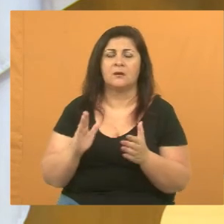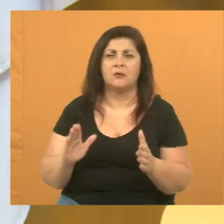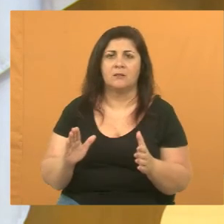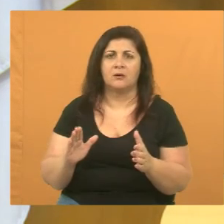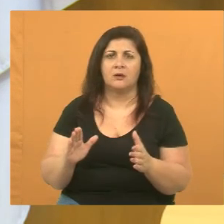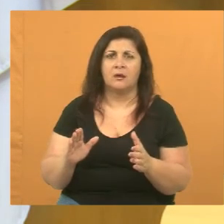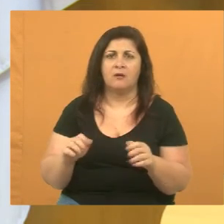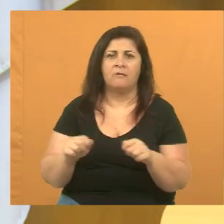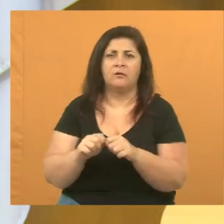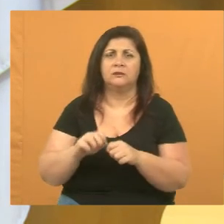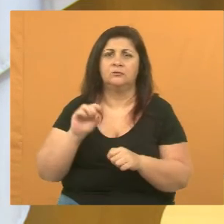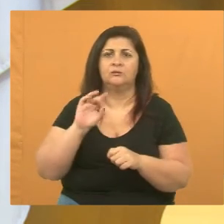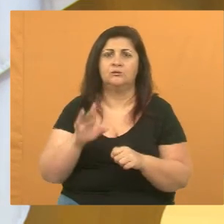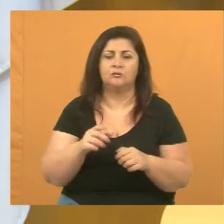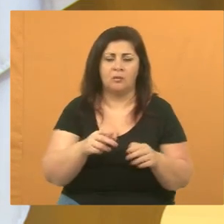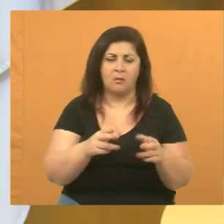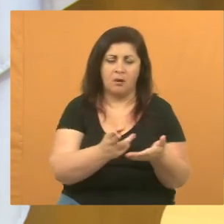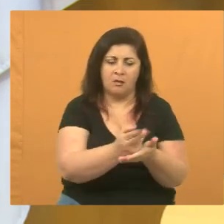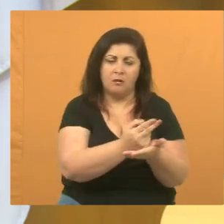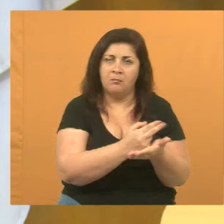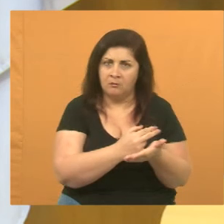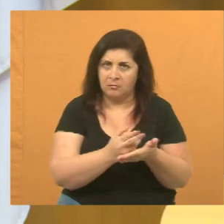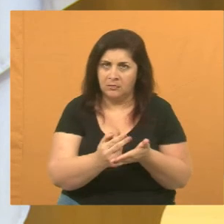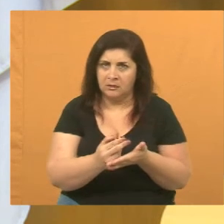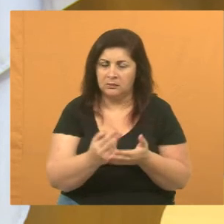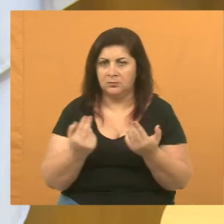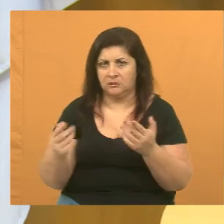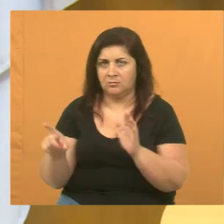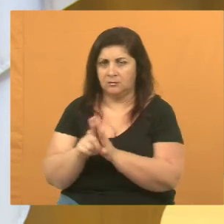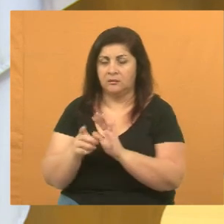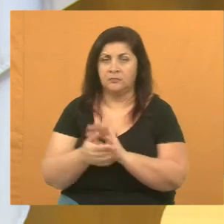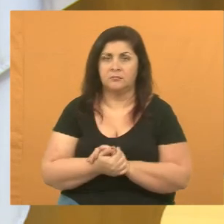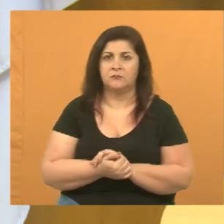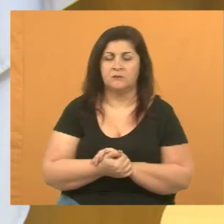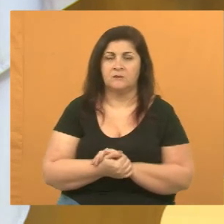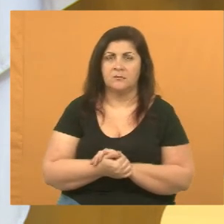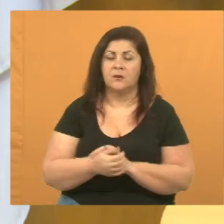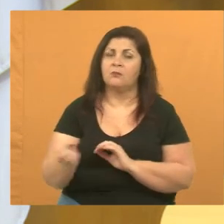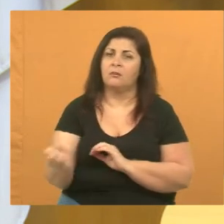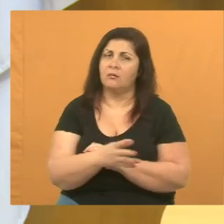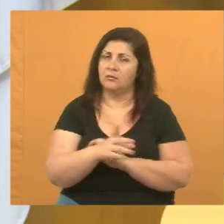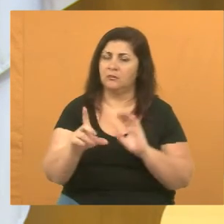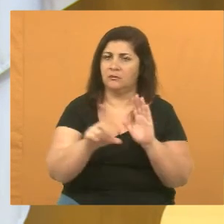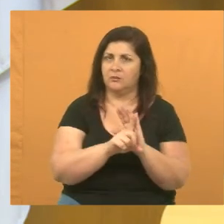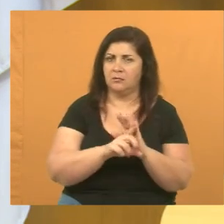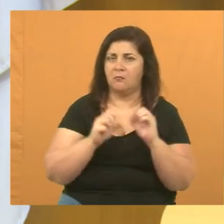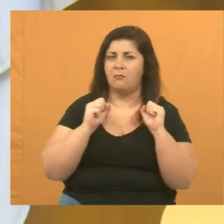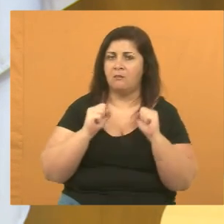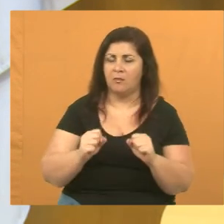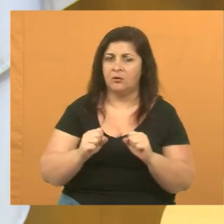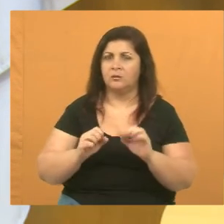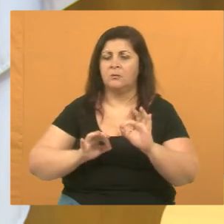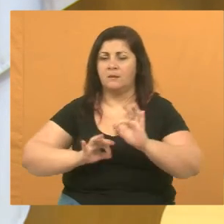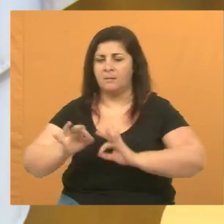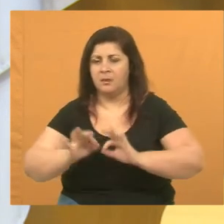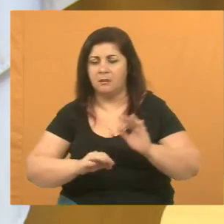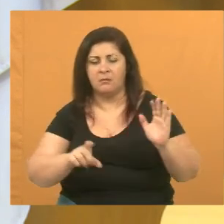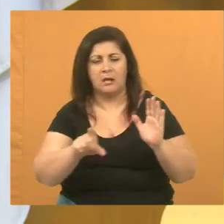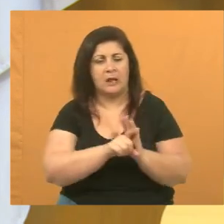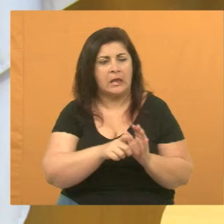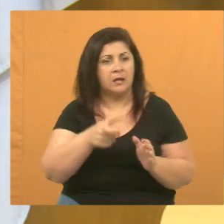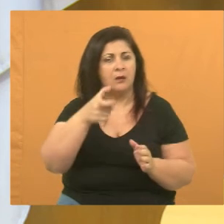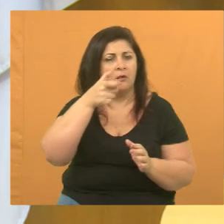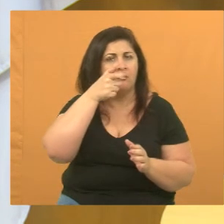plantas para moradia econômica, conforme a lei em vigente. Com a nova lei, ele poderá elaborar, analisar